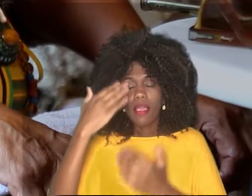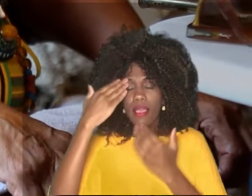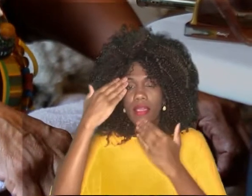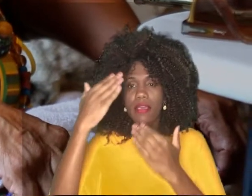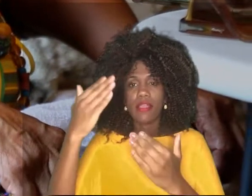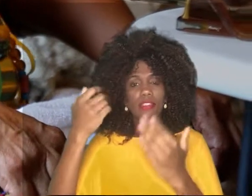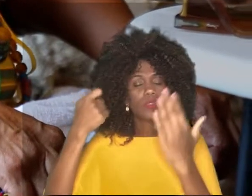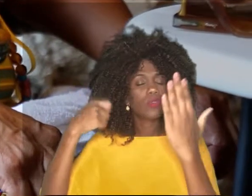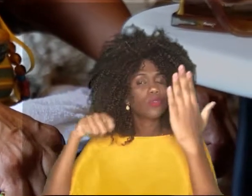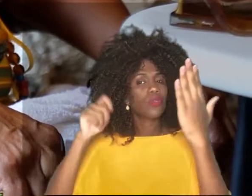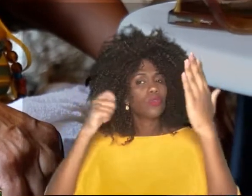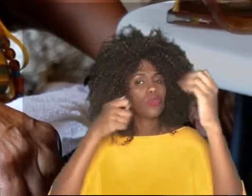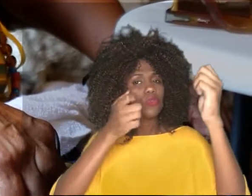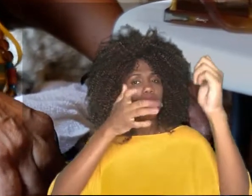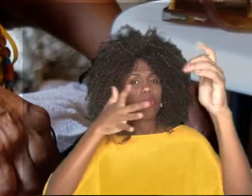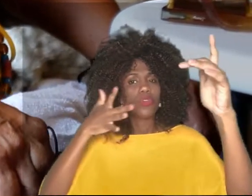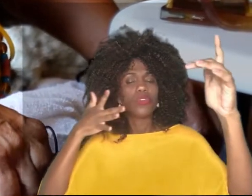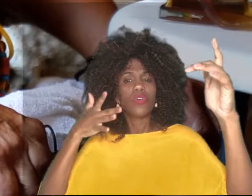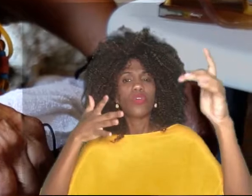Oxóssi, a Yamacê,